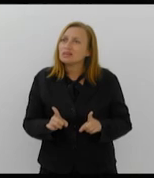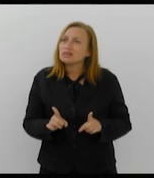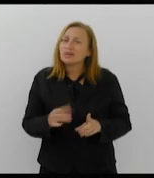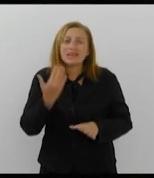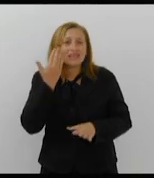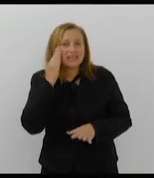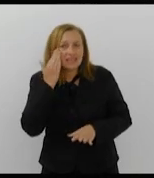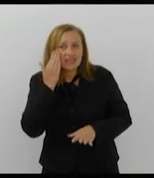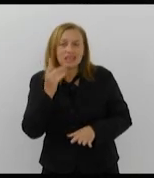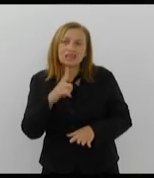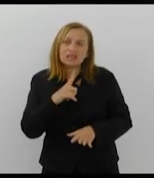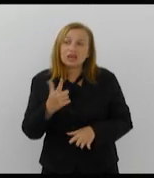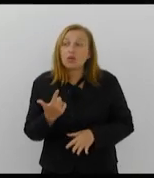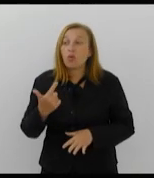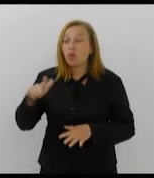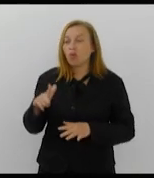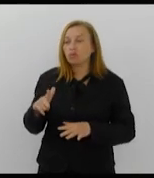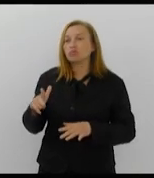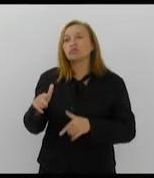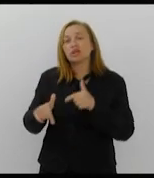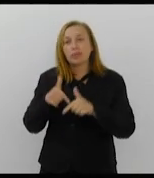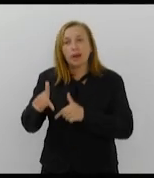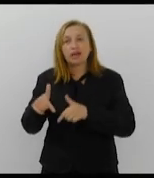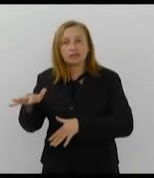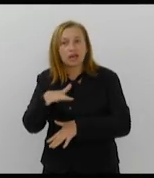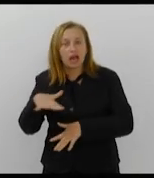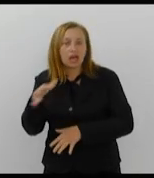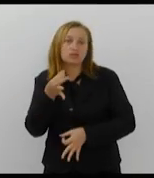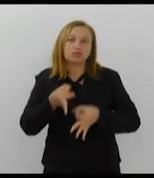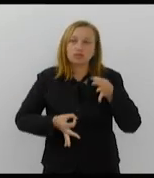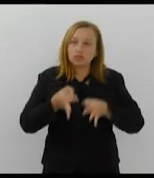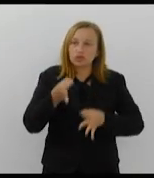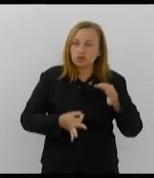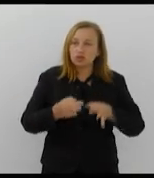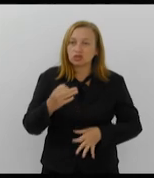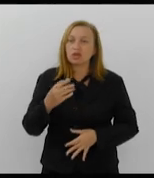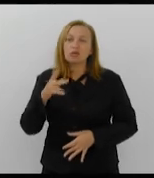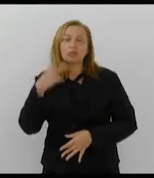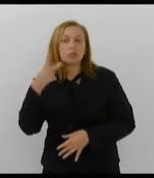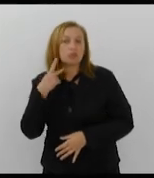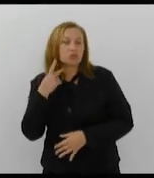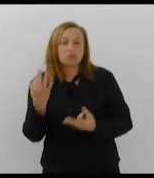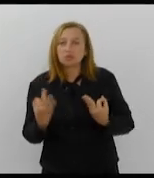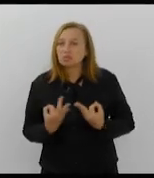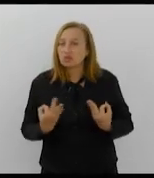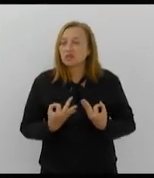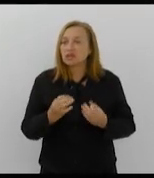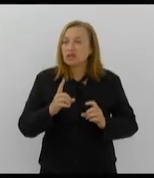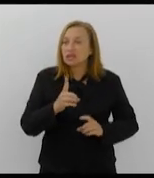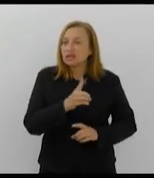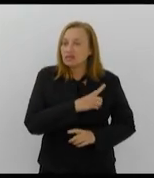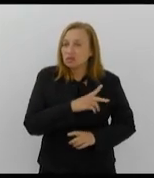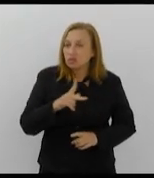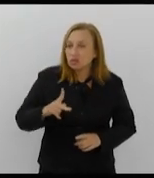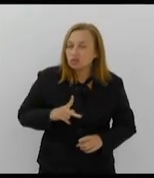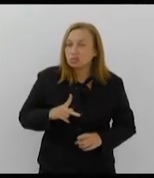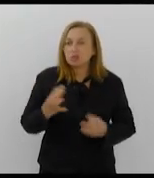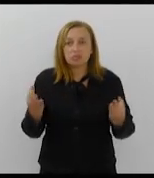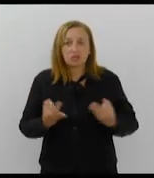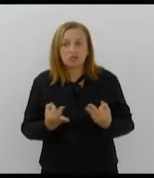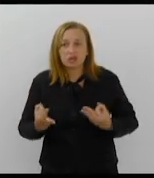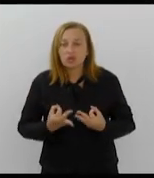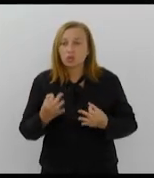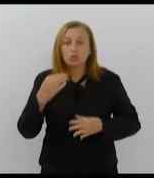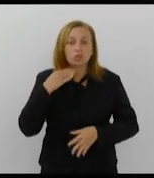compreenda que existem outras funções do judiciário, como promotores exemplares, como defensores, advogados exemplares, como